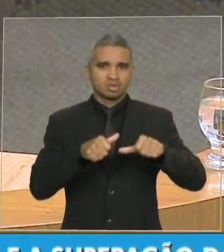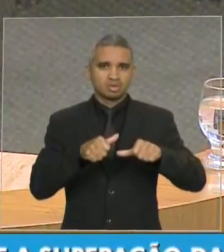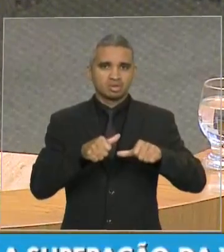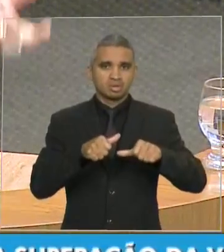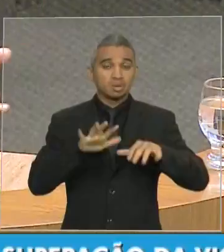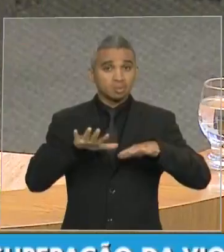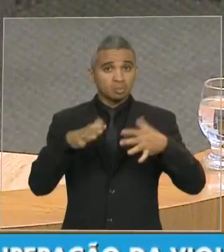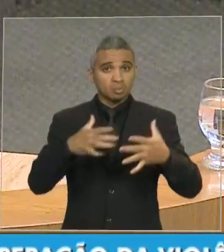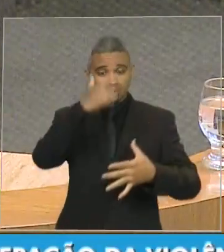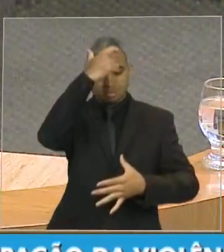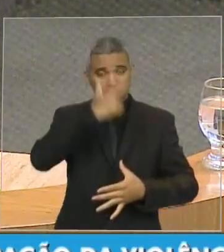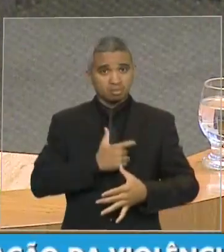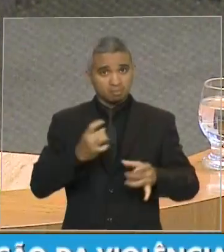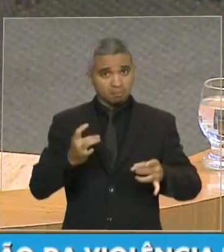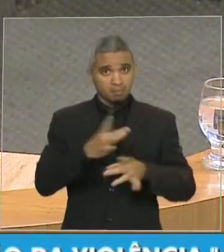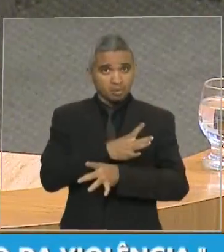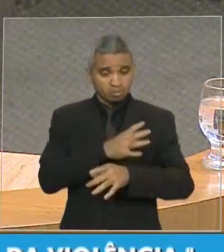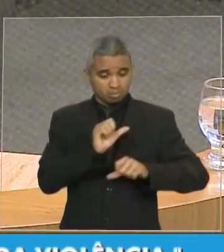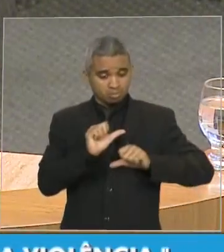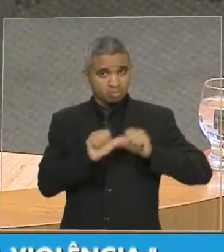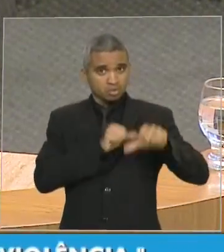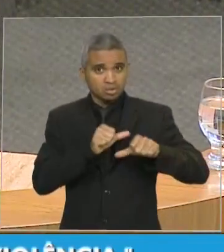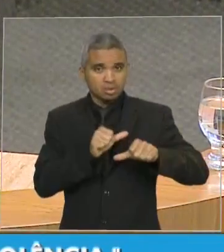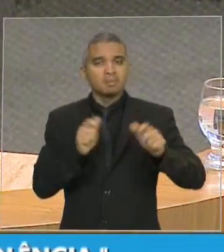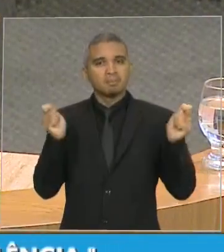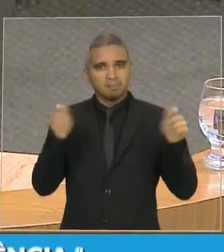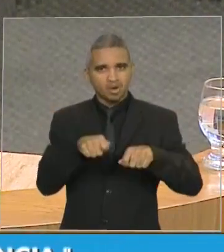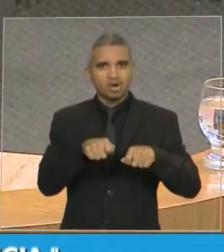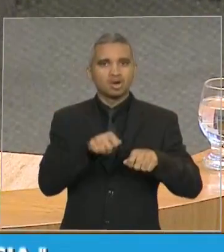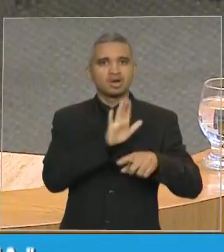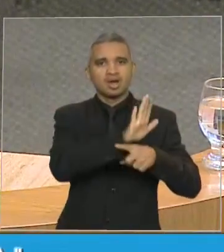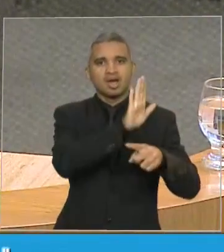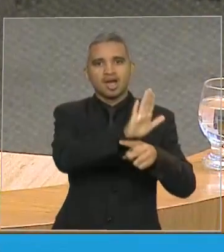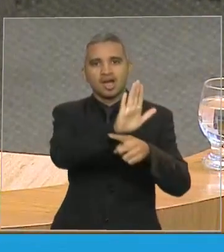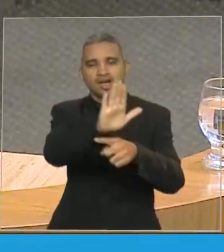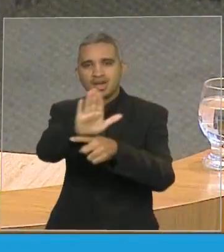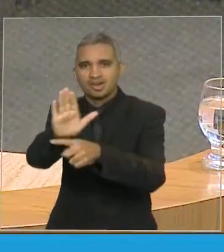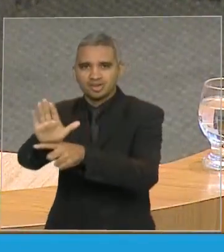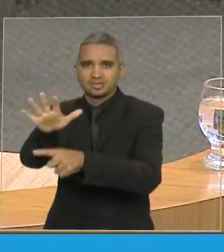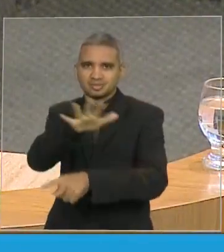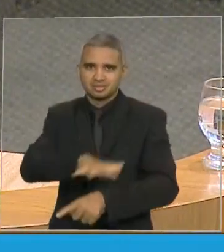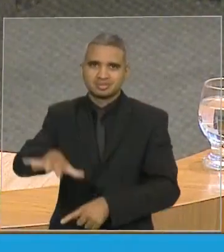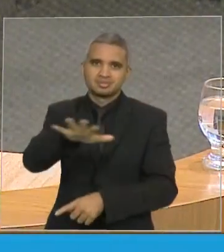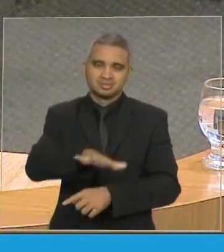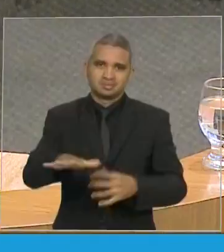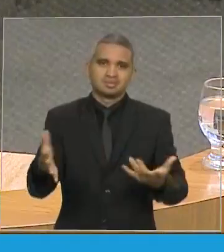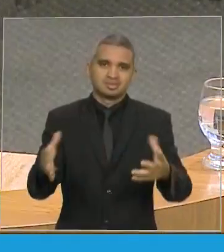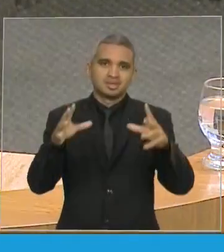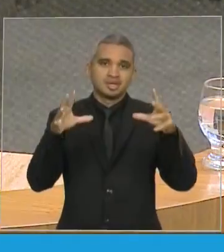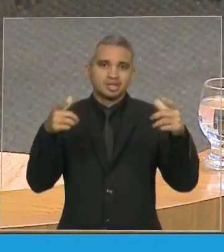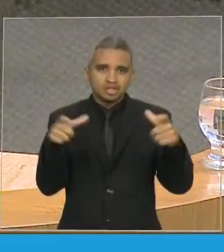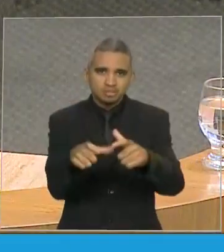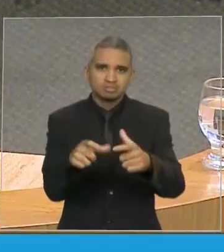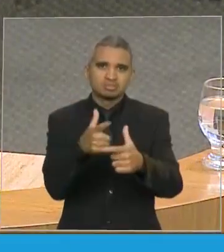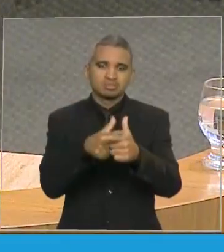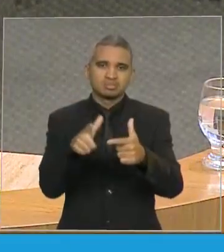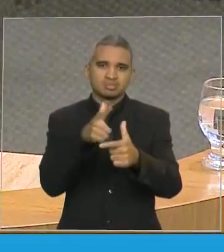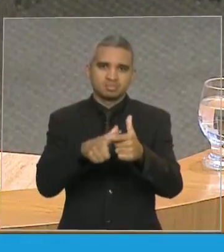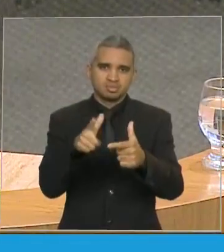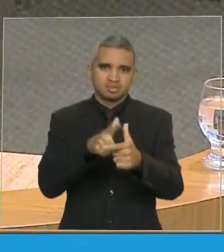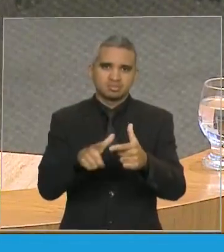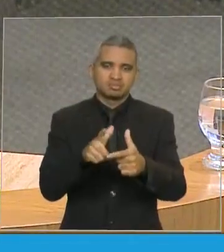para sermos fraternos e tentar resolver esses problemas que estão cada vez